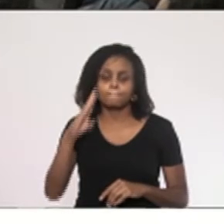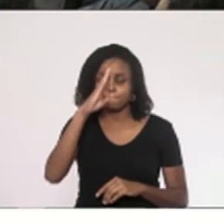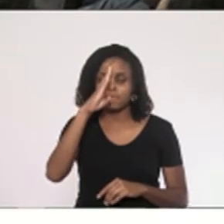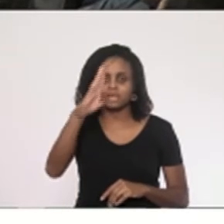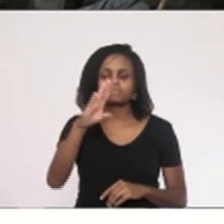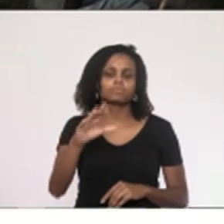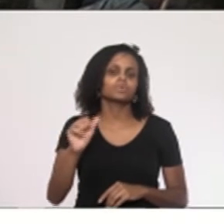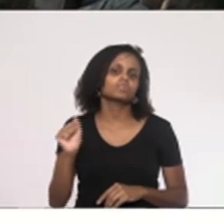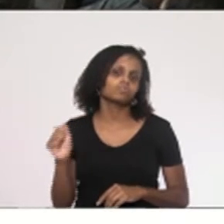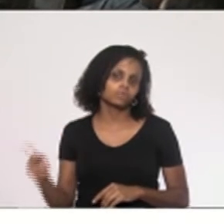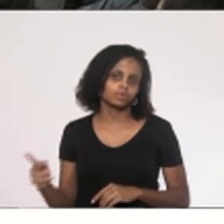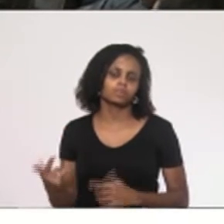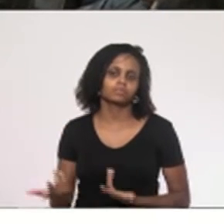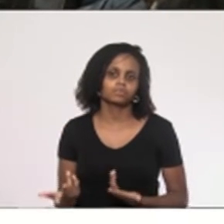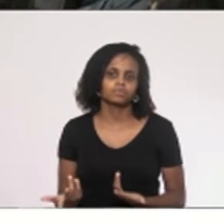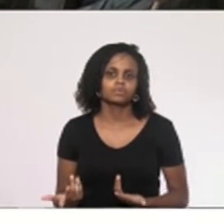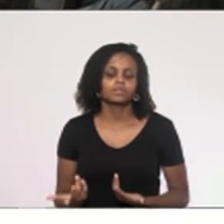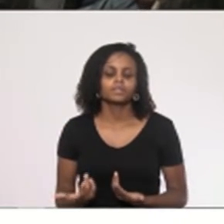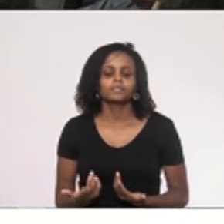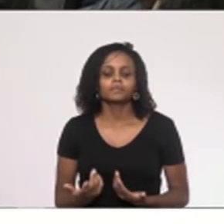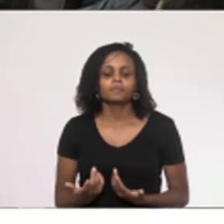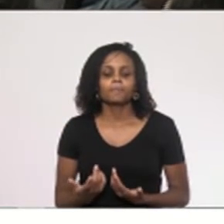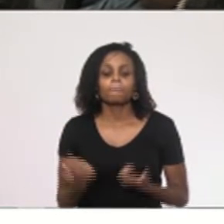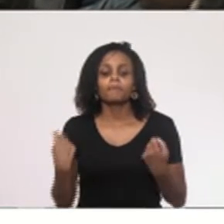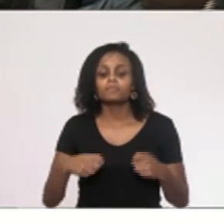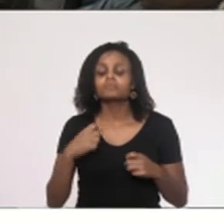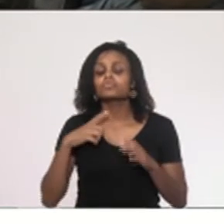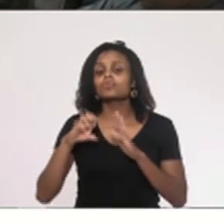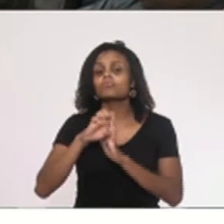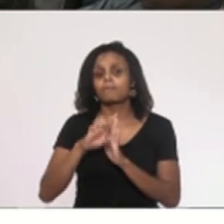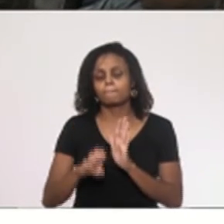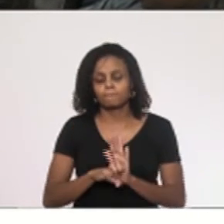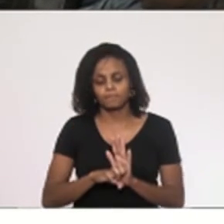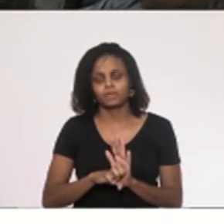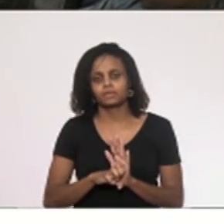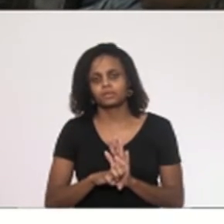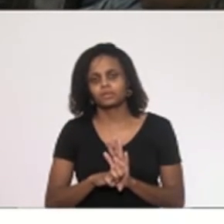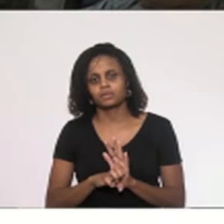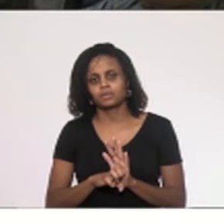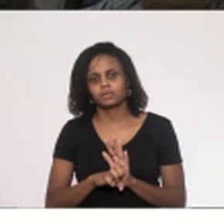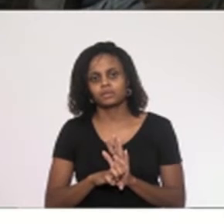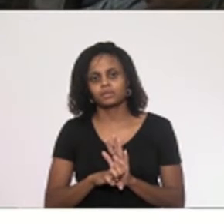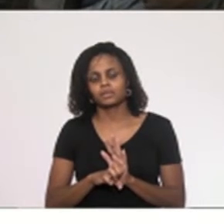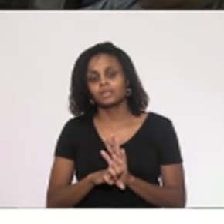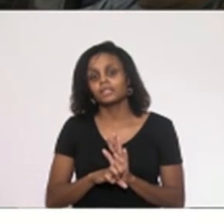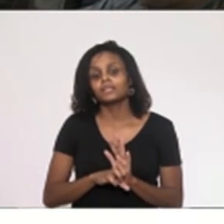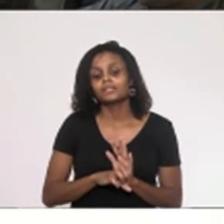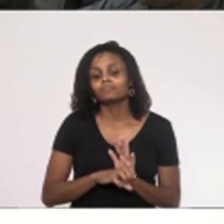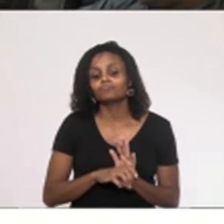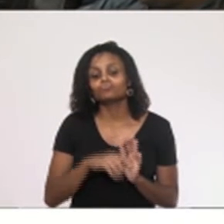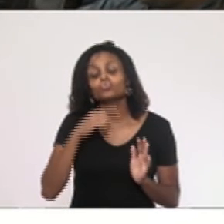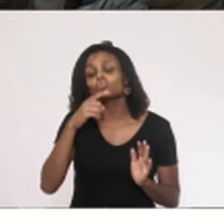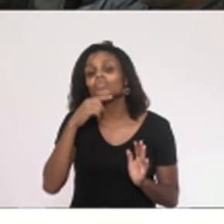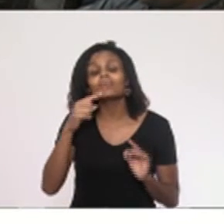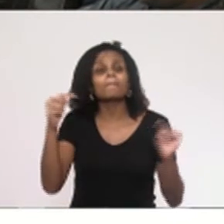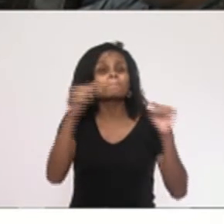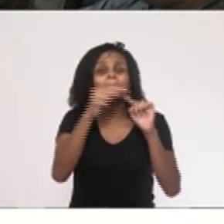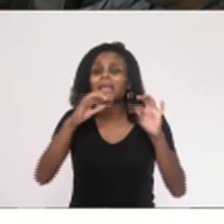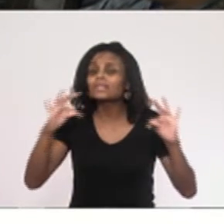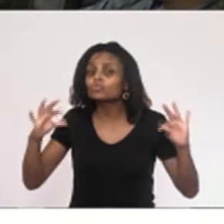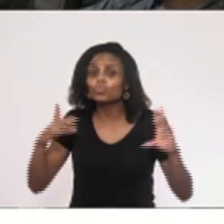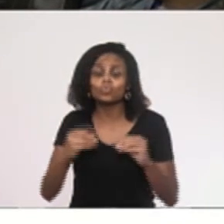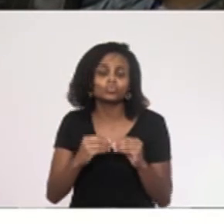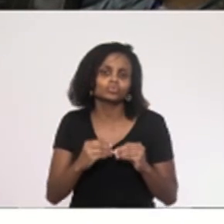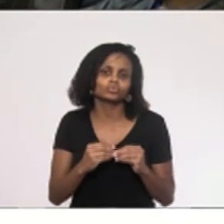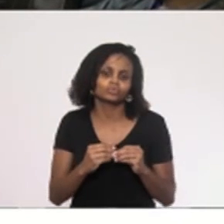inativos. Não tem como a gente ter uma emenda que cerque todas as hipóteses,